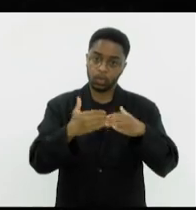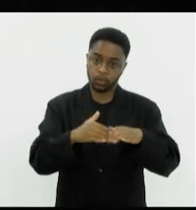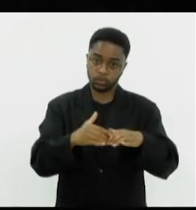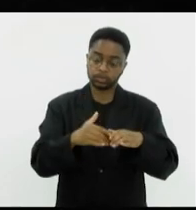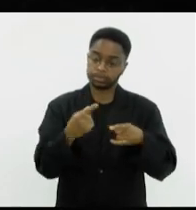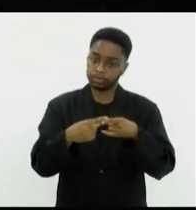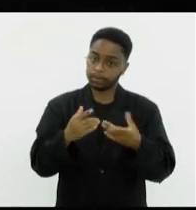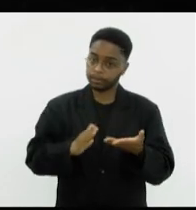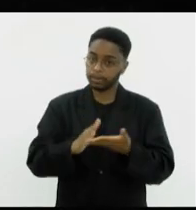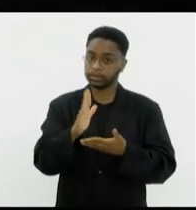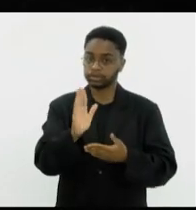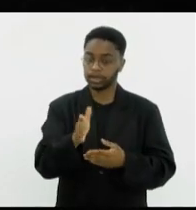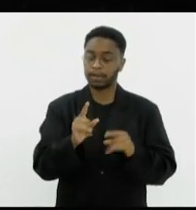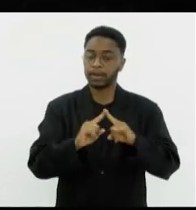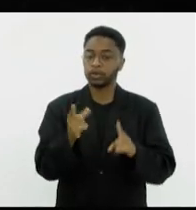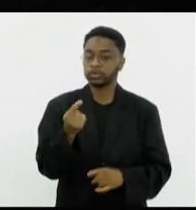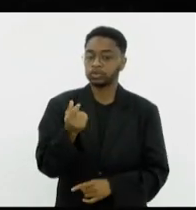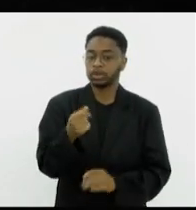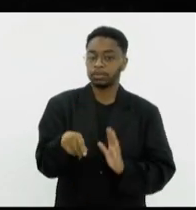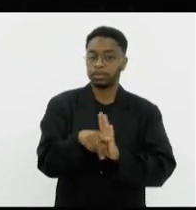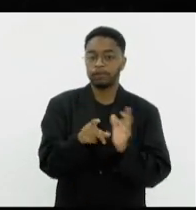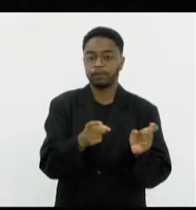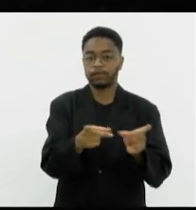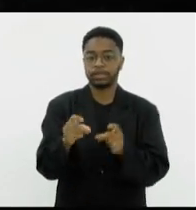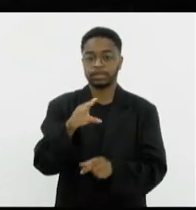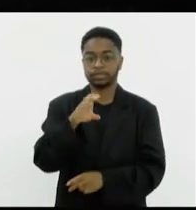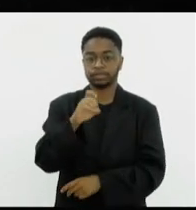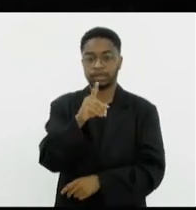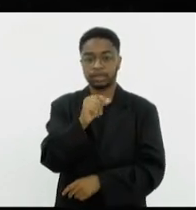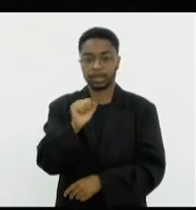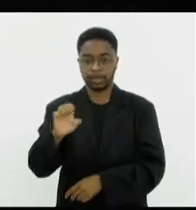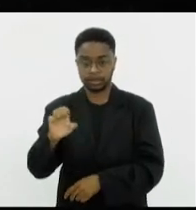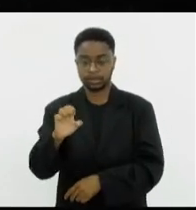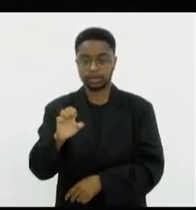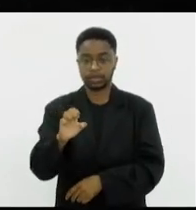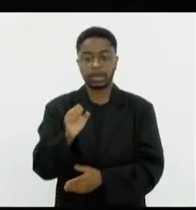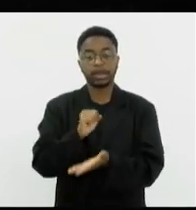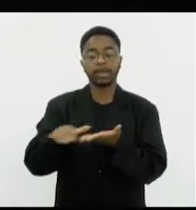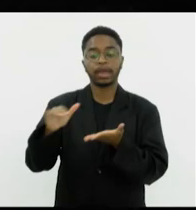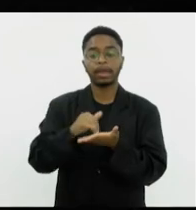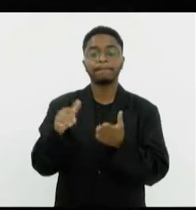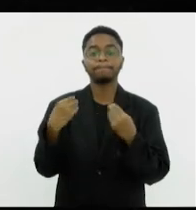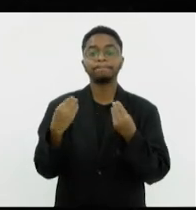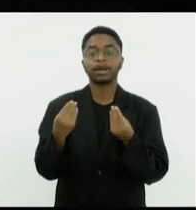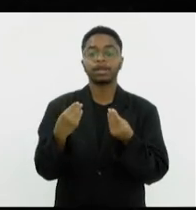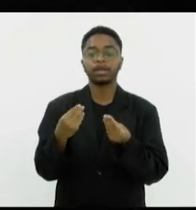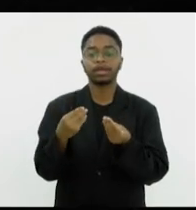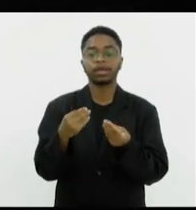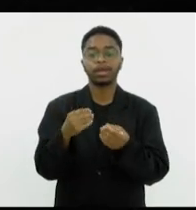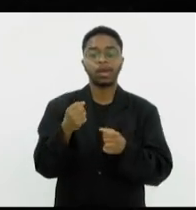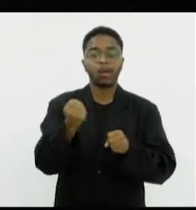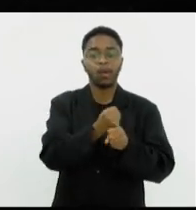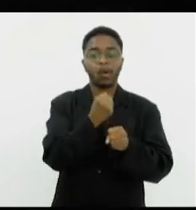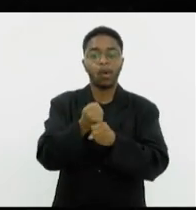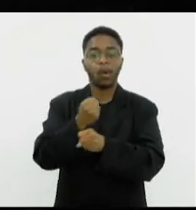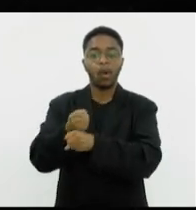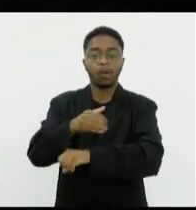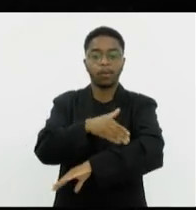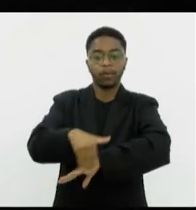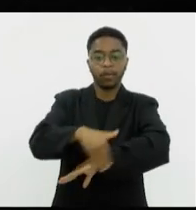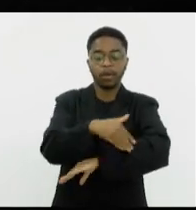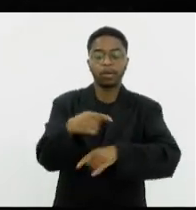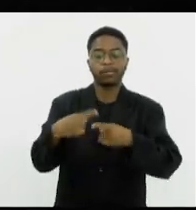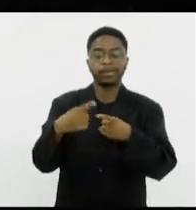público. Mas esse dinheiro da venda da SEDAI foi gasto para fazer asfalto, para garantir